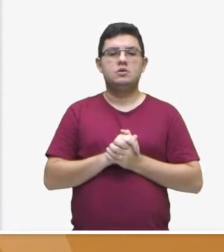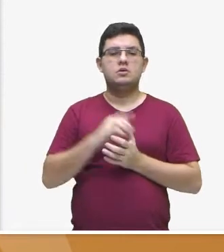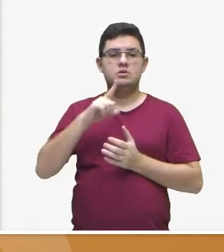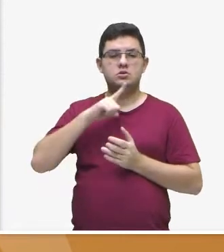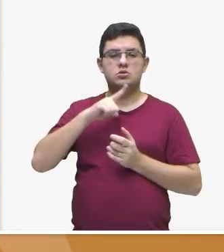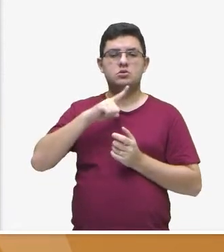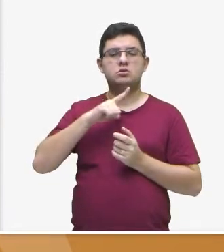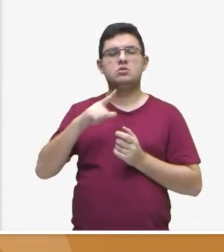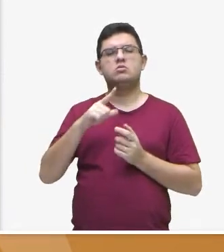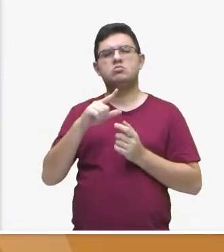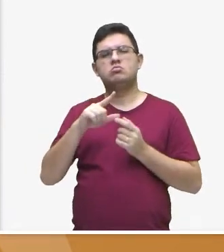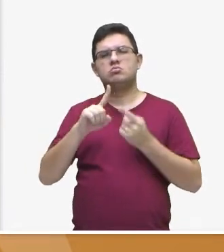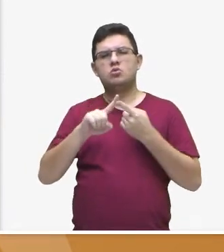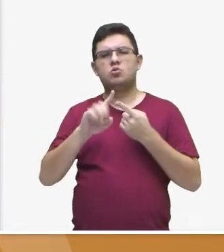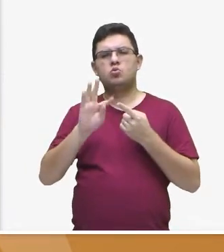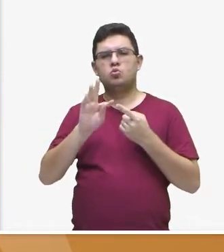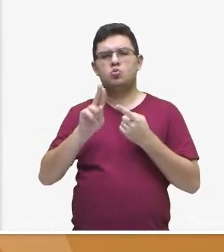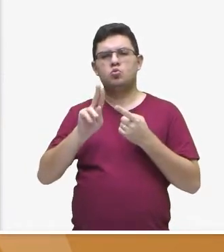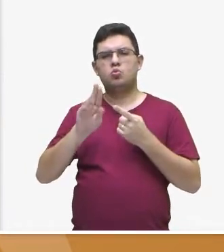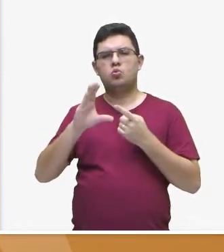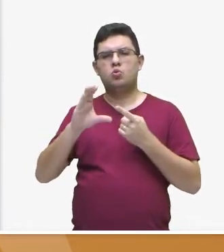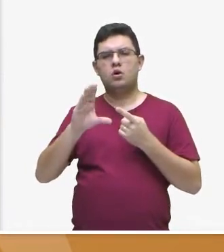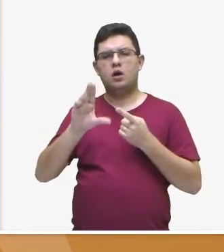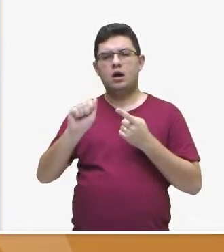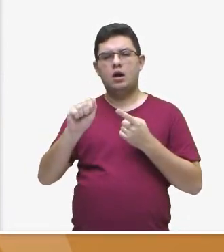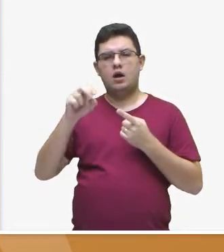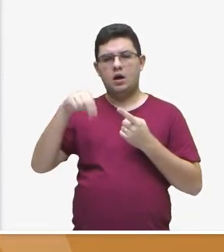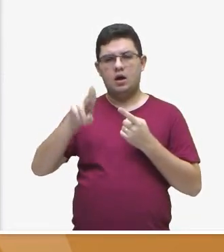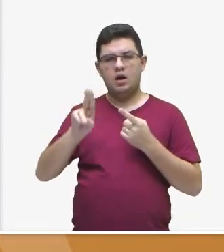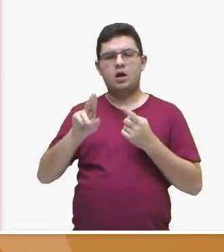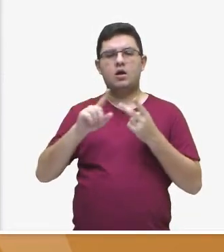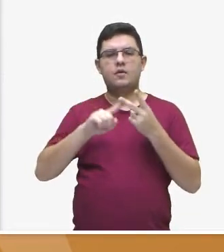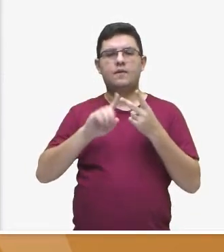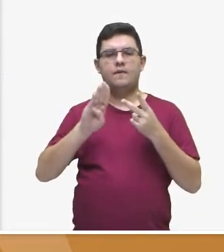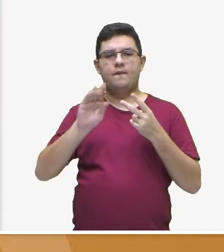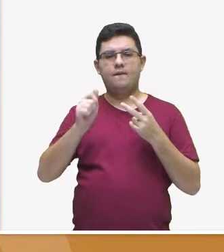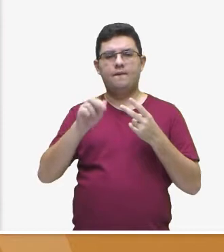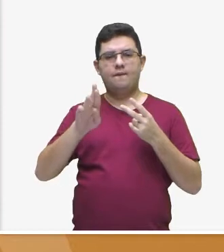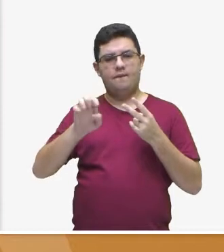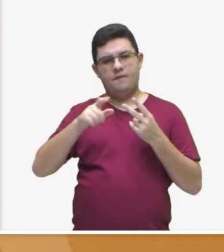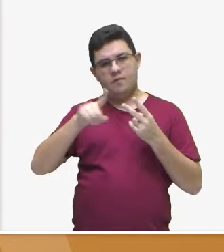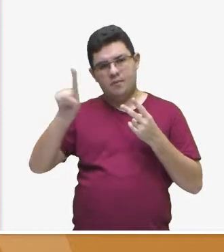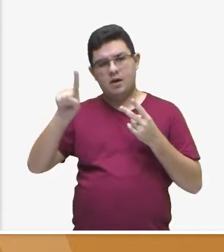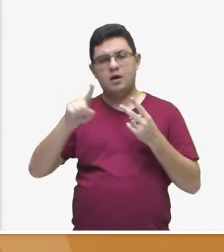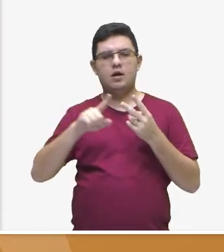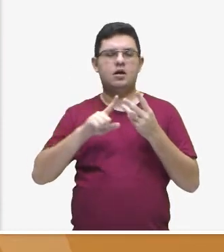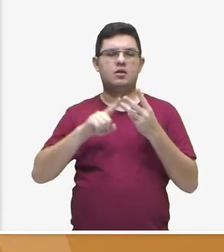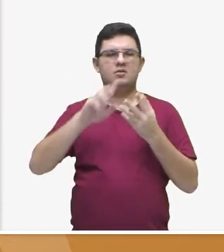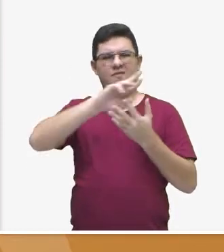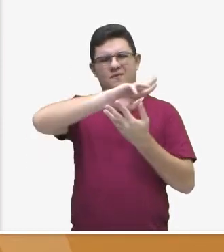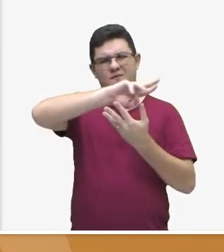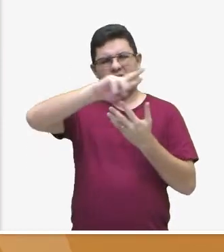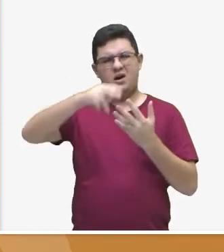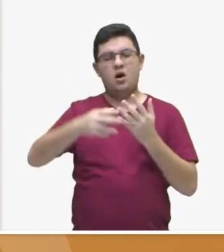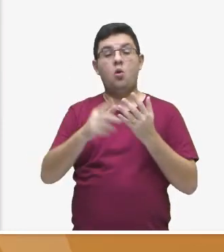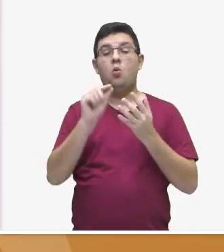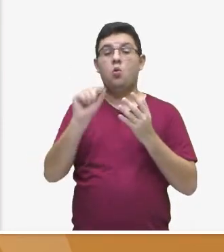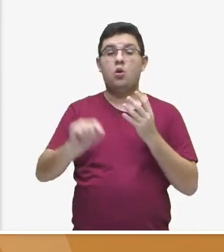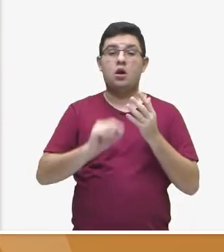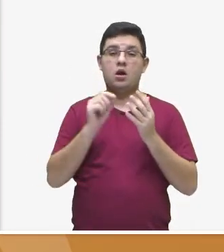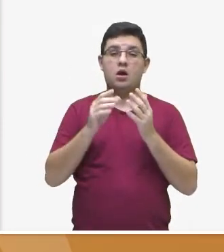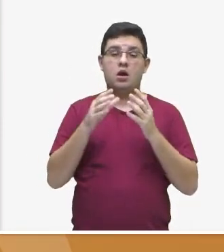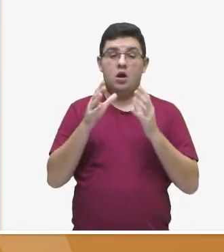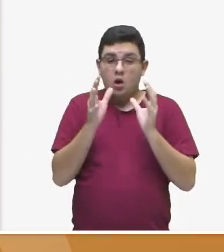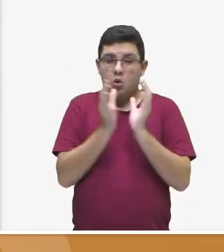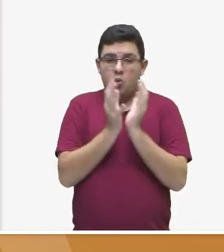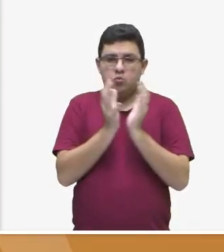Tucanos, os Barés, os Manaós, essa infinidade de tribos que nós vamos ver que habitavam aqui, que eram povos que habitavam a